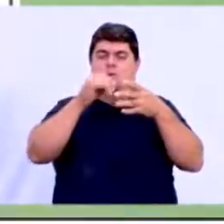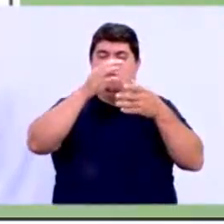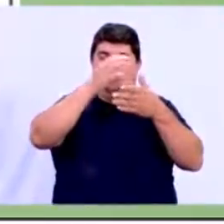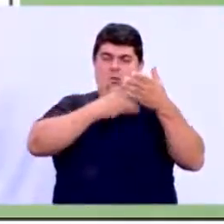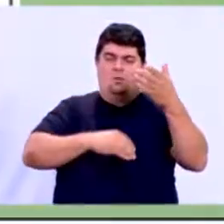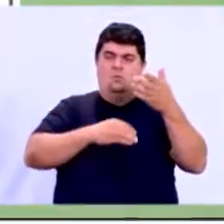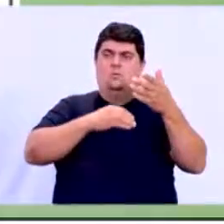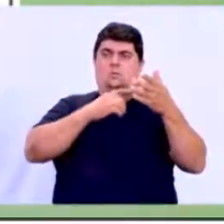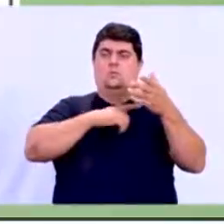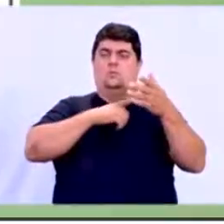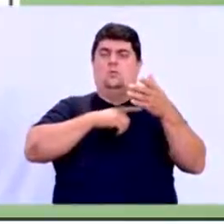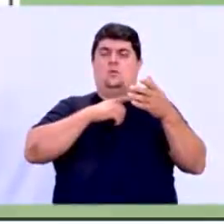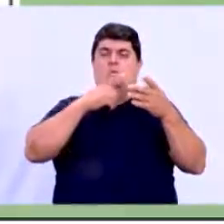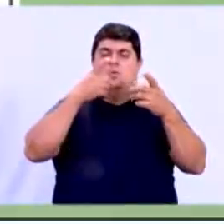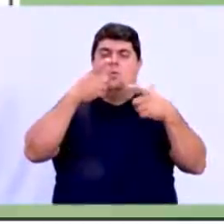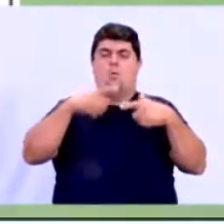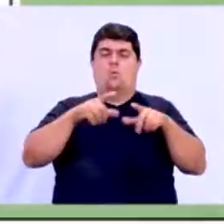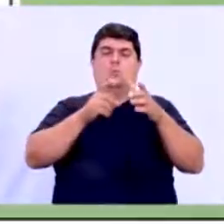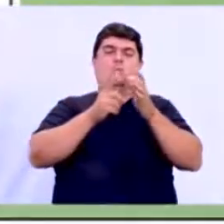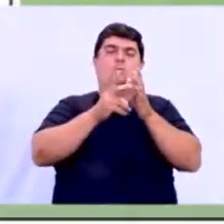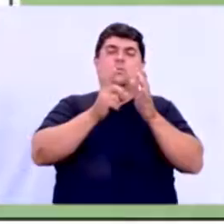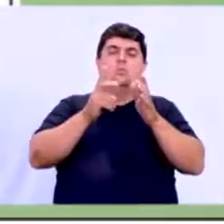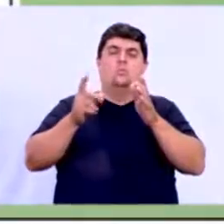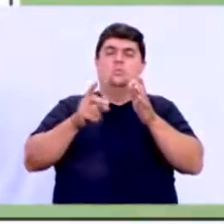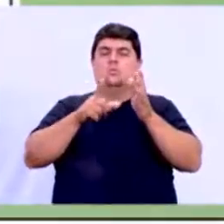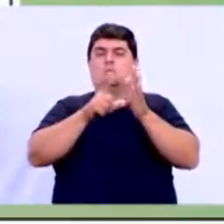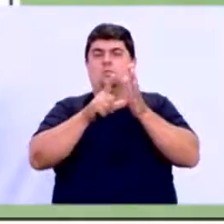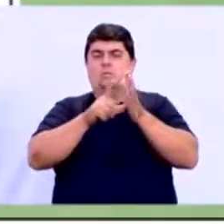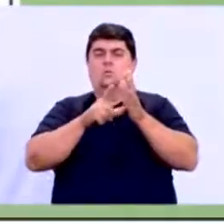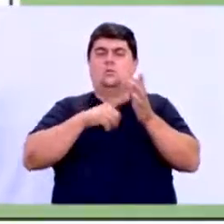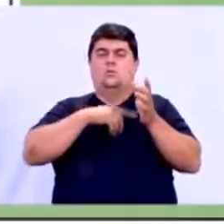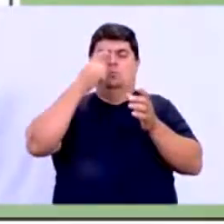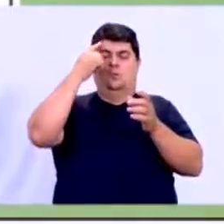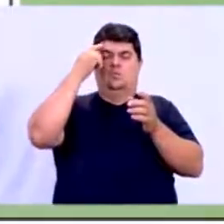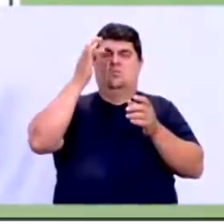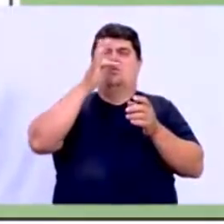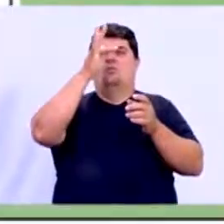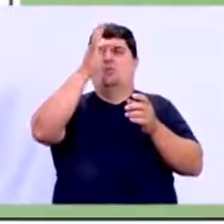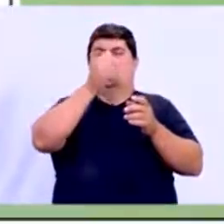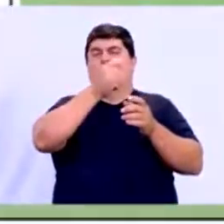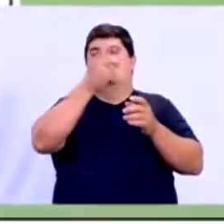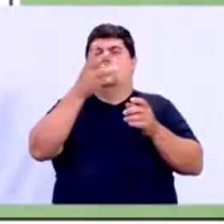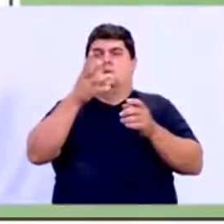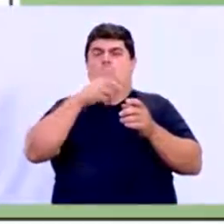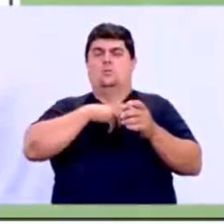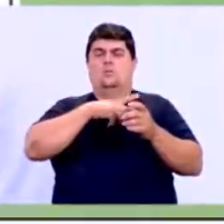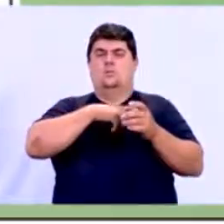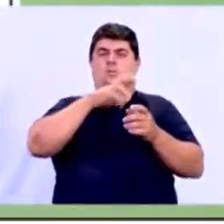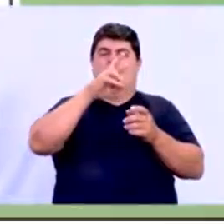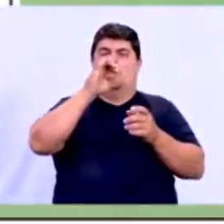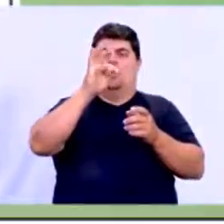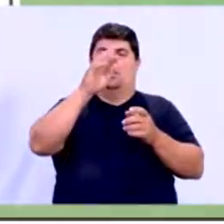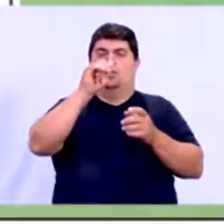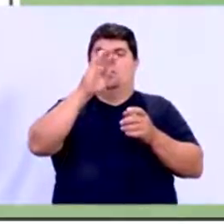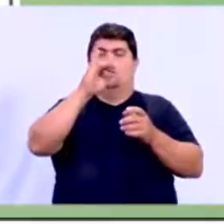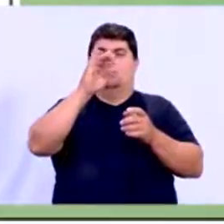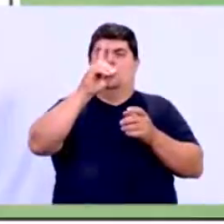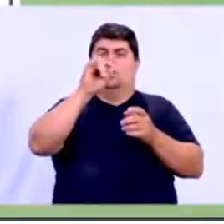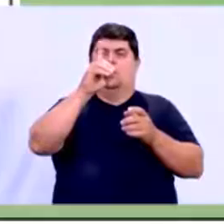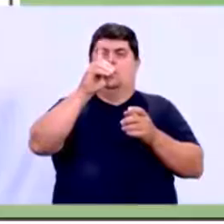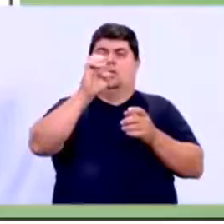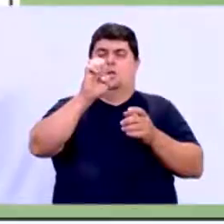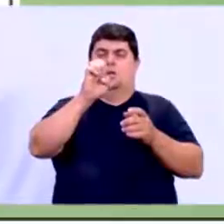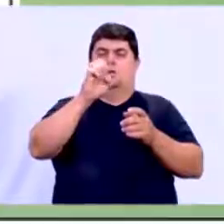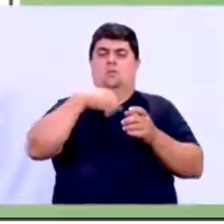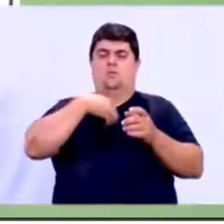mercado potencial, diferencial da empresa, previsão de vendas, rentabilidade e projeções. Eu estou falando rapidinho que daqui a pouco a